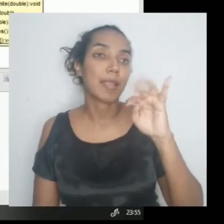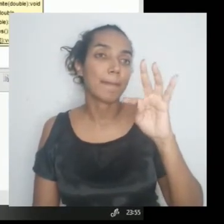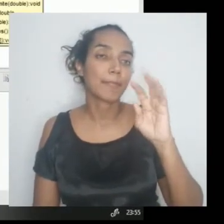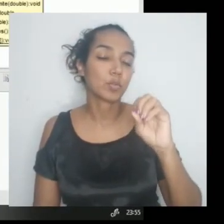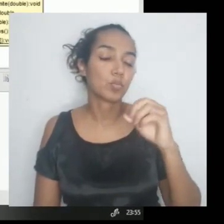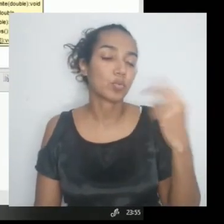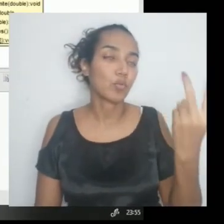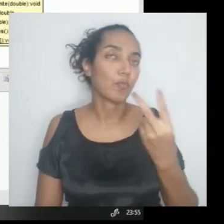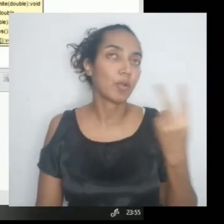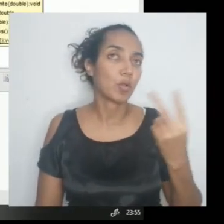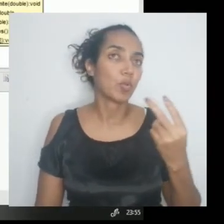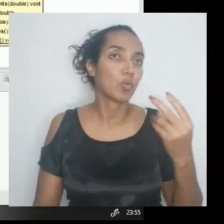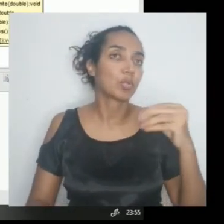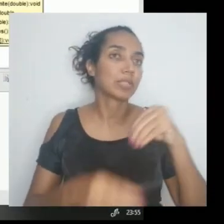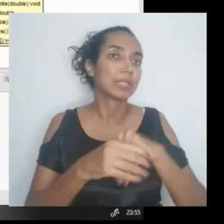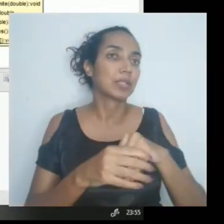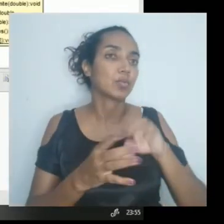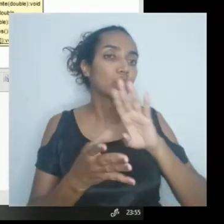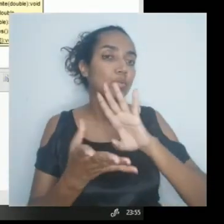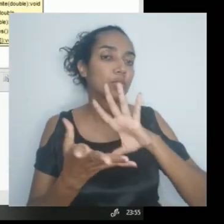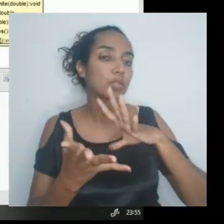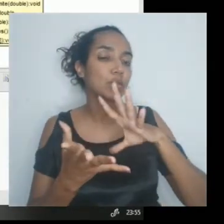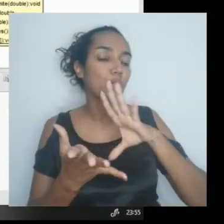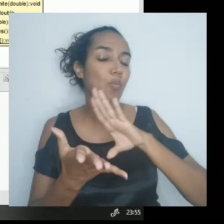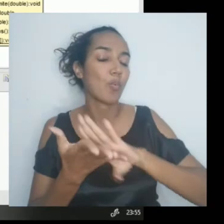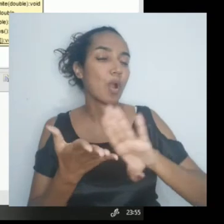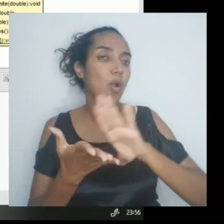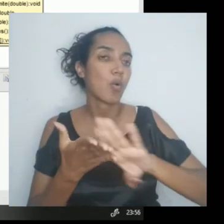que classe? Observem, conta